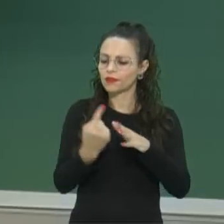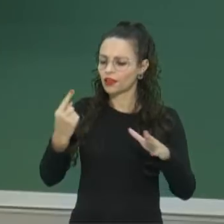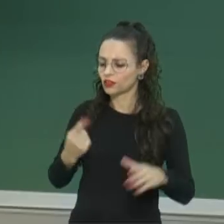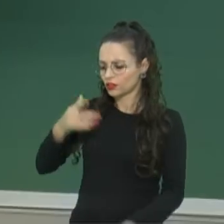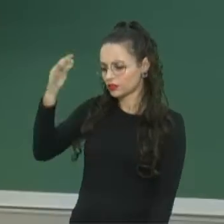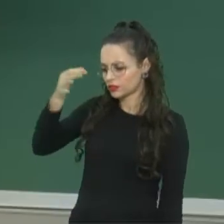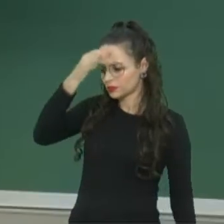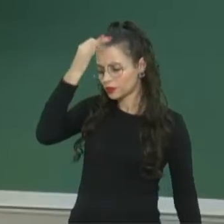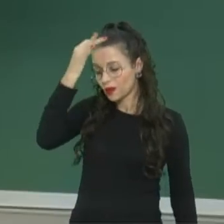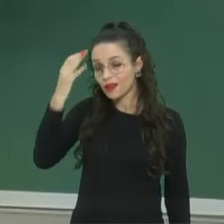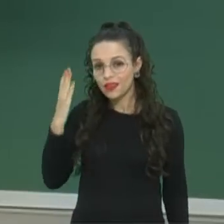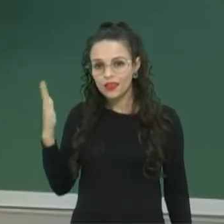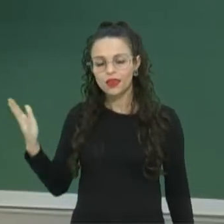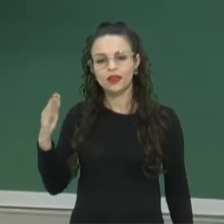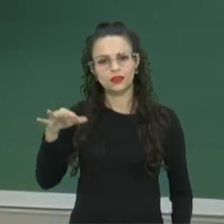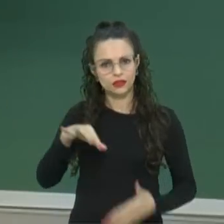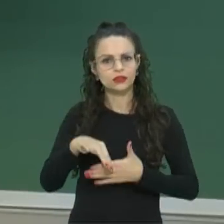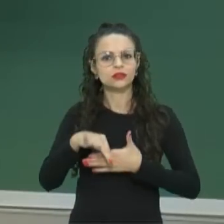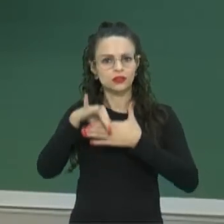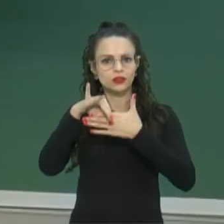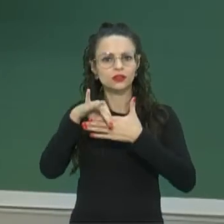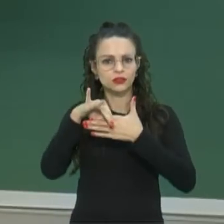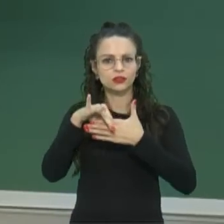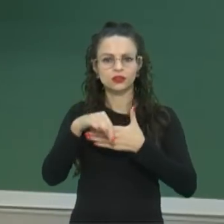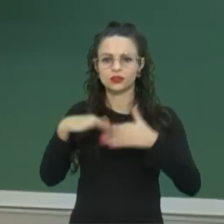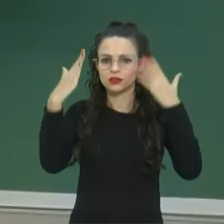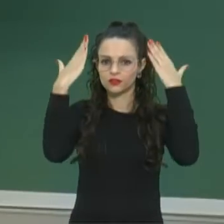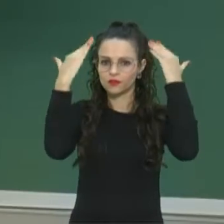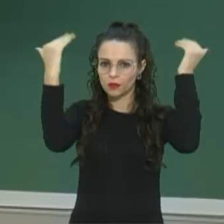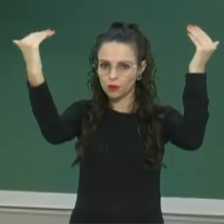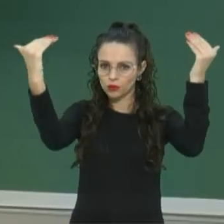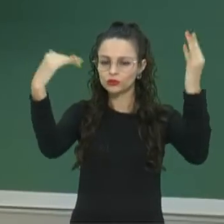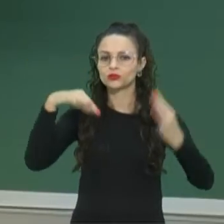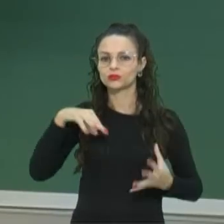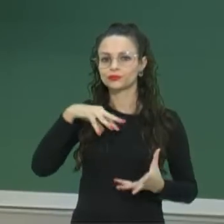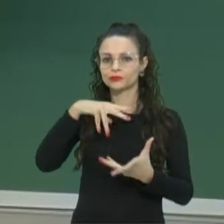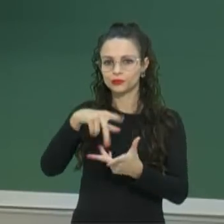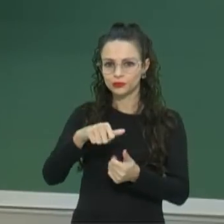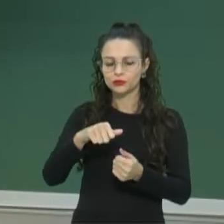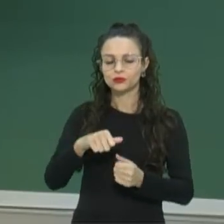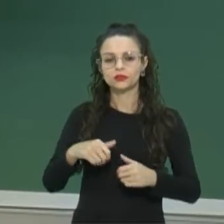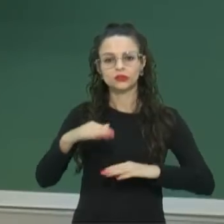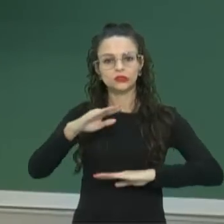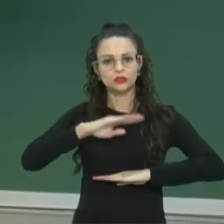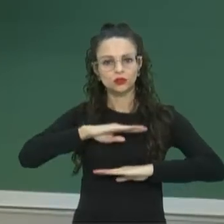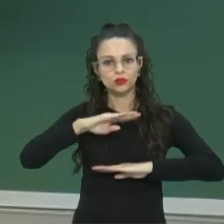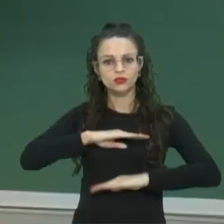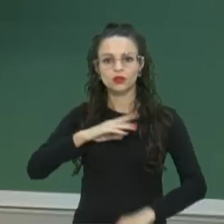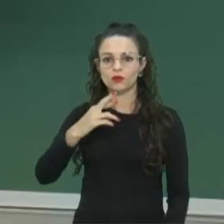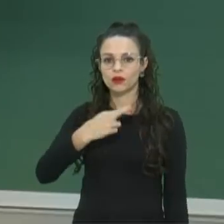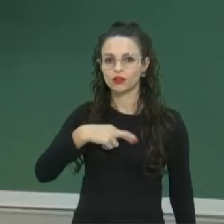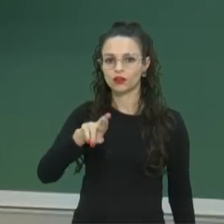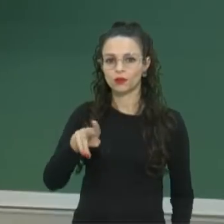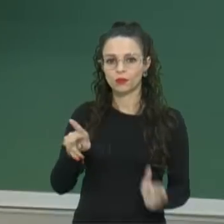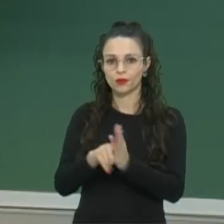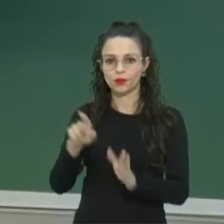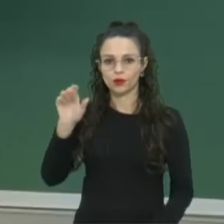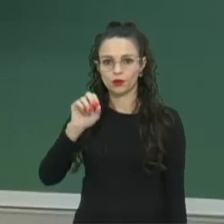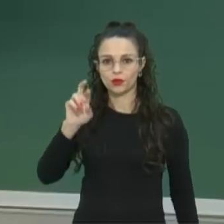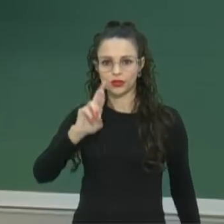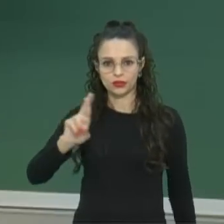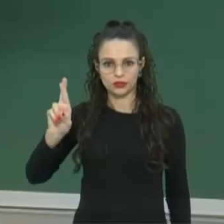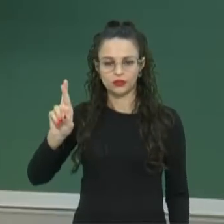Então ele foi um dos líderes assim muito conhecidos no mundo, né? De uma situação de uma religião que era oriental, né? Da